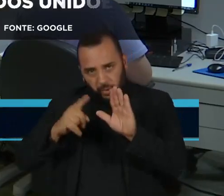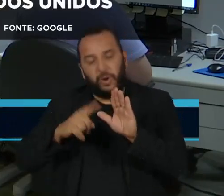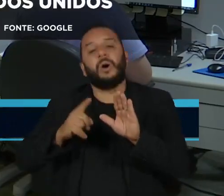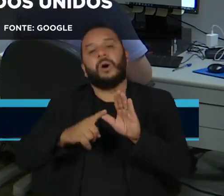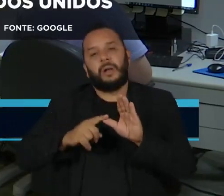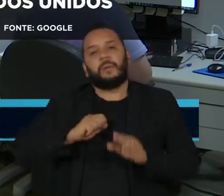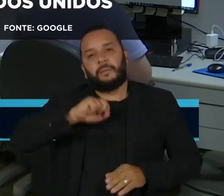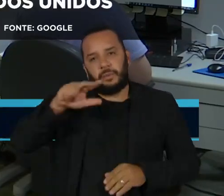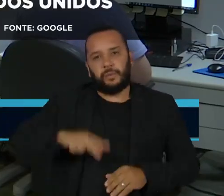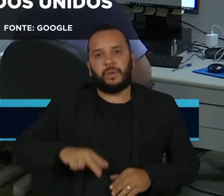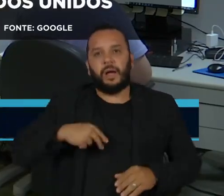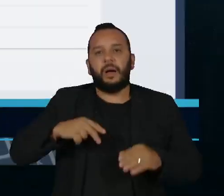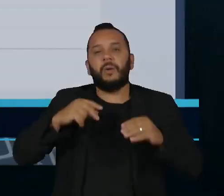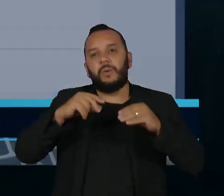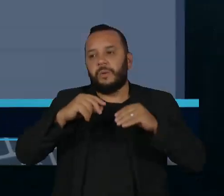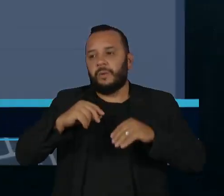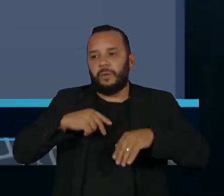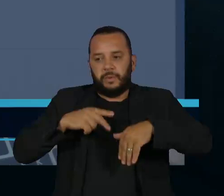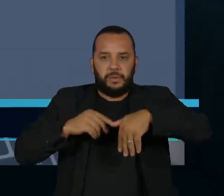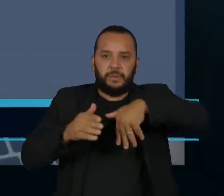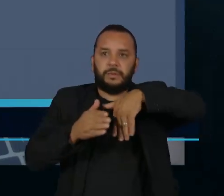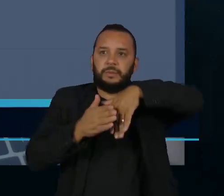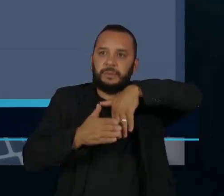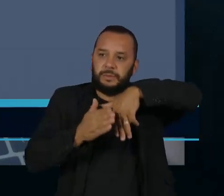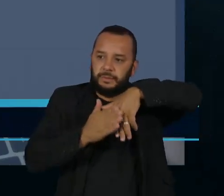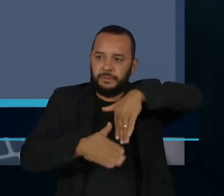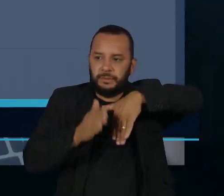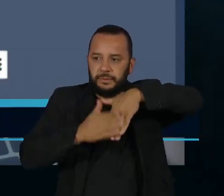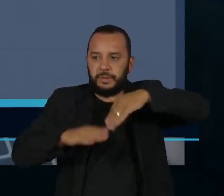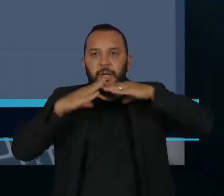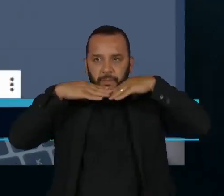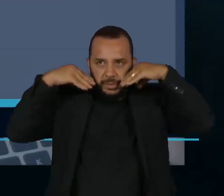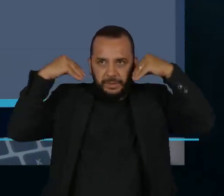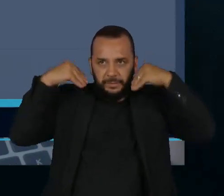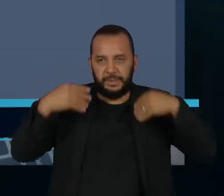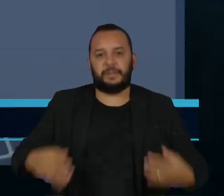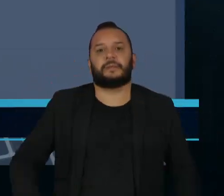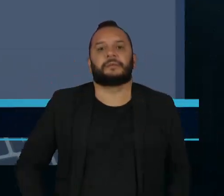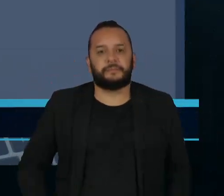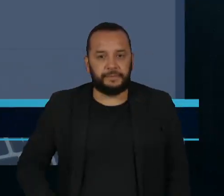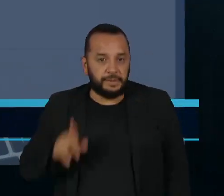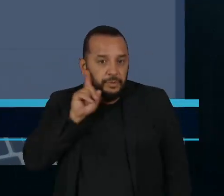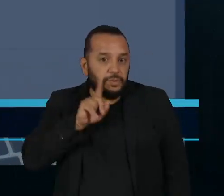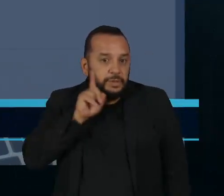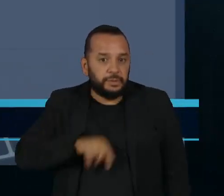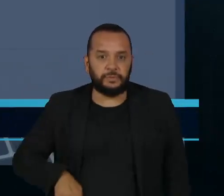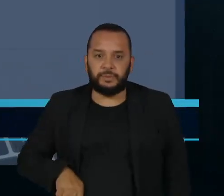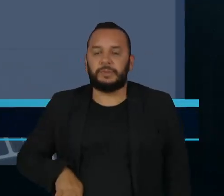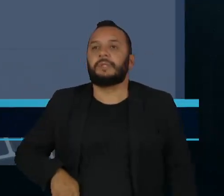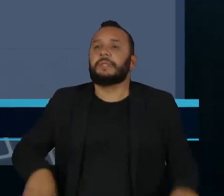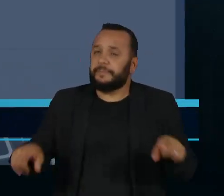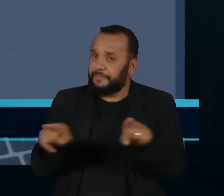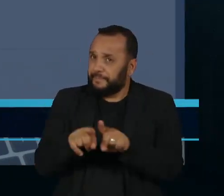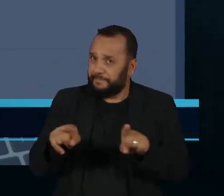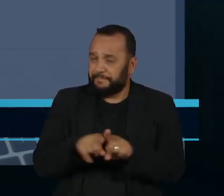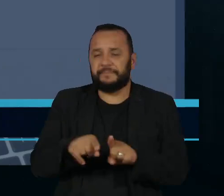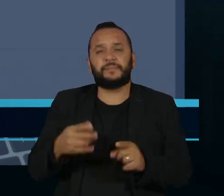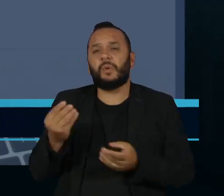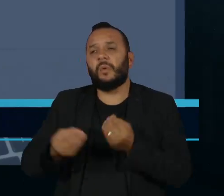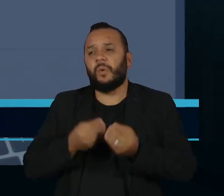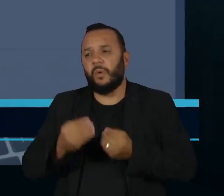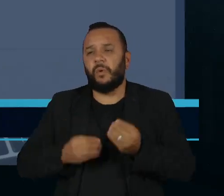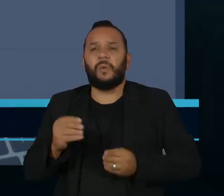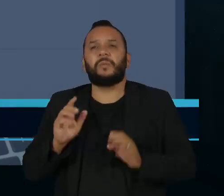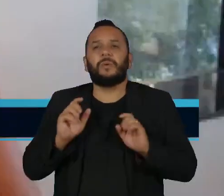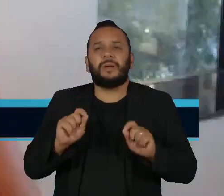Moçambique e Estados Unidos. As principais pesquisas foram sobre crises de ansiedade e os sintomas, que muitas vezes chegam a